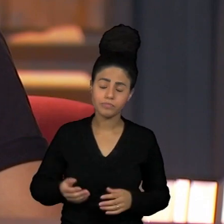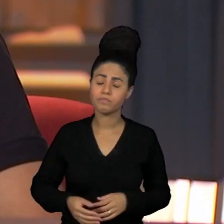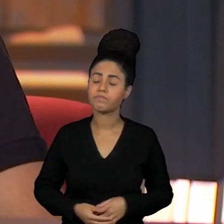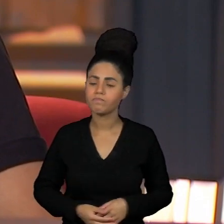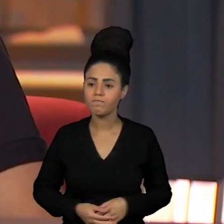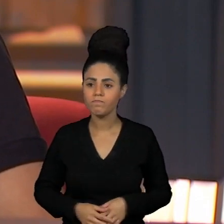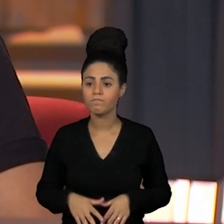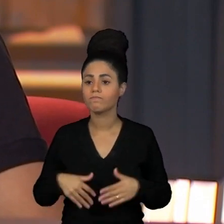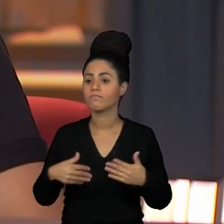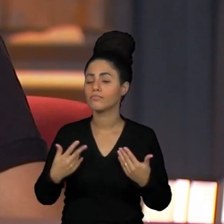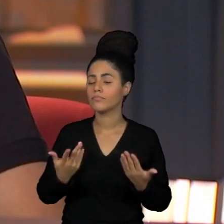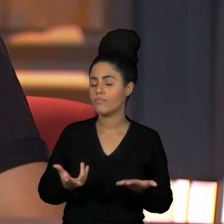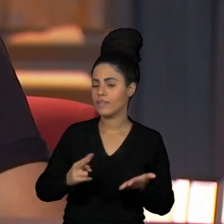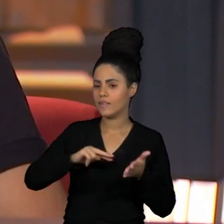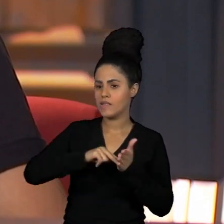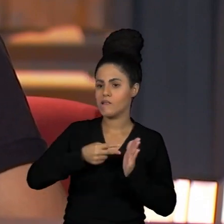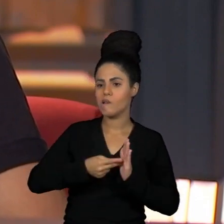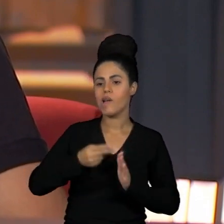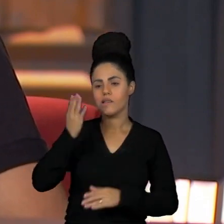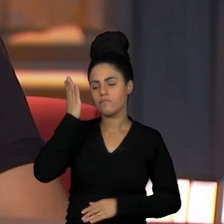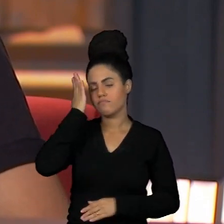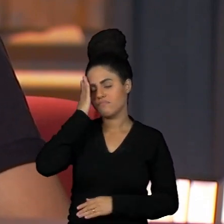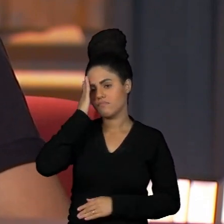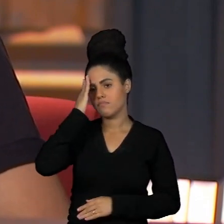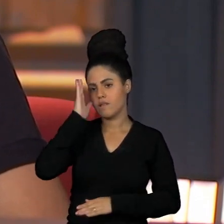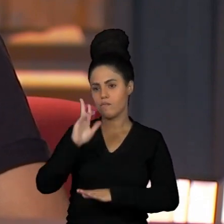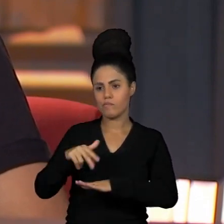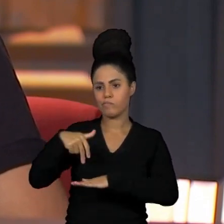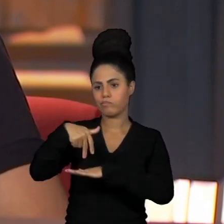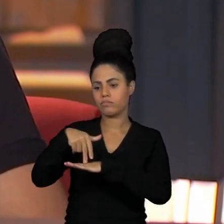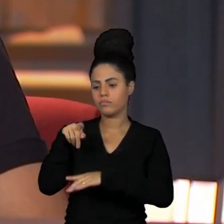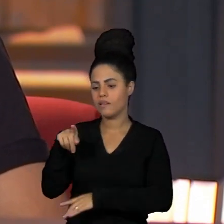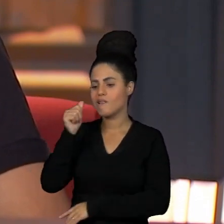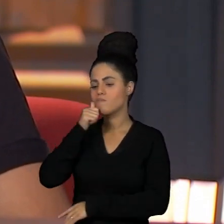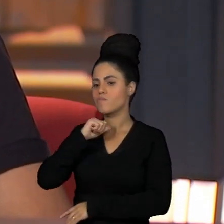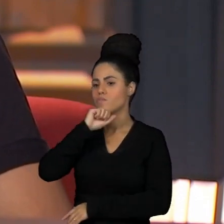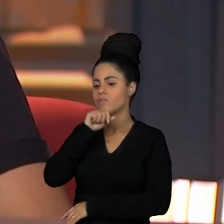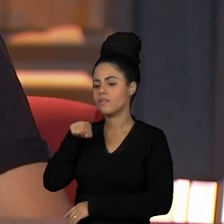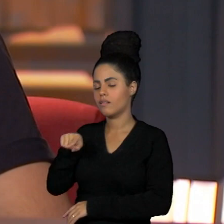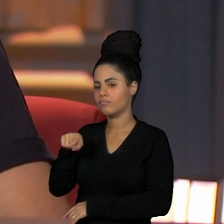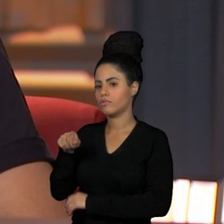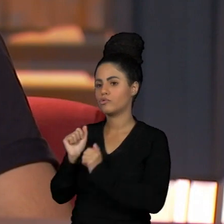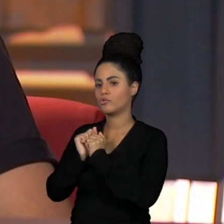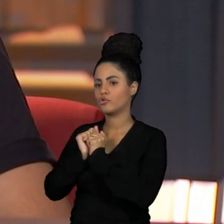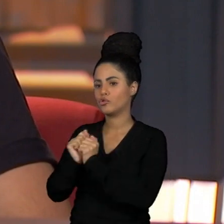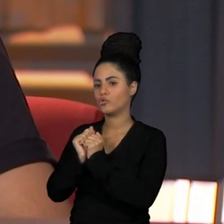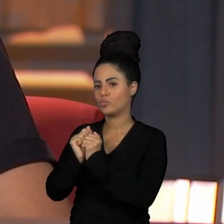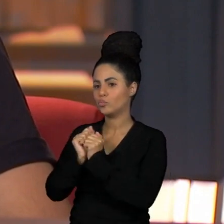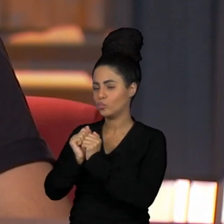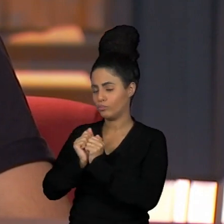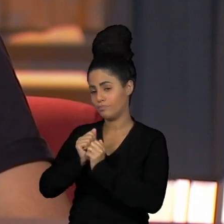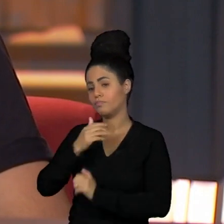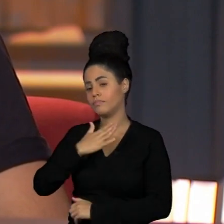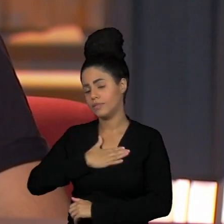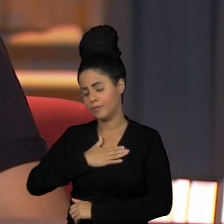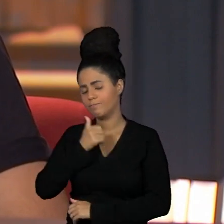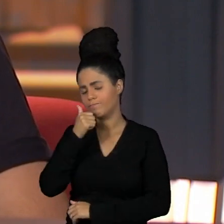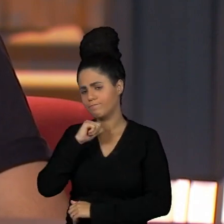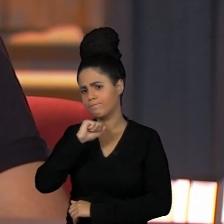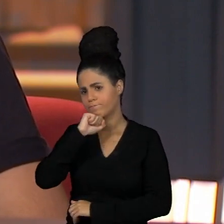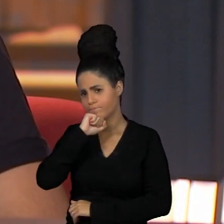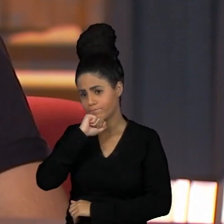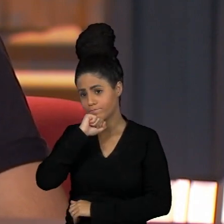Significa que eu reconheci a mulher que estava ao meu lado, que seria minha mãe,